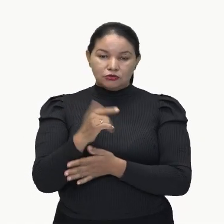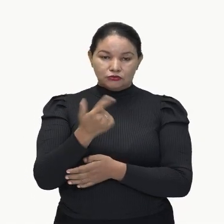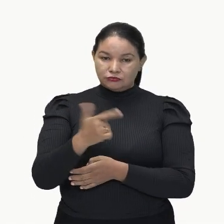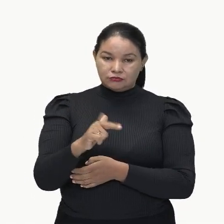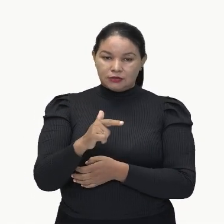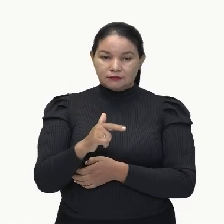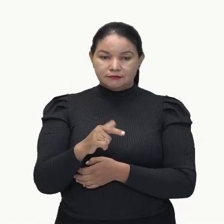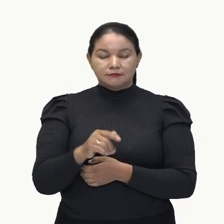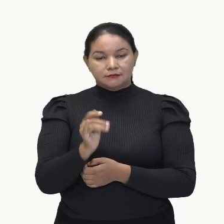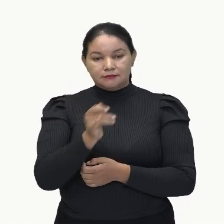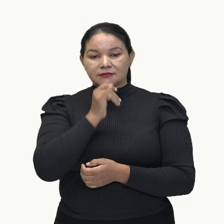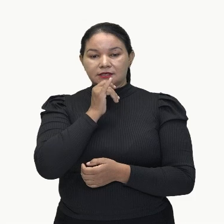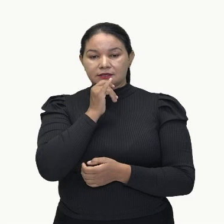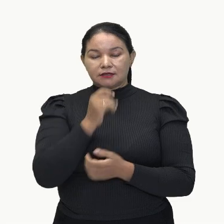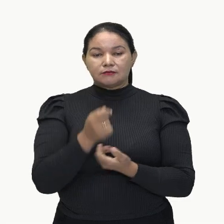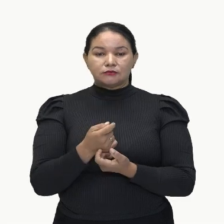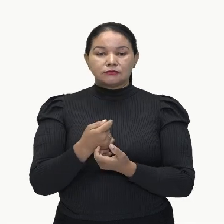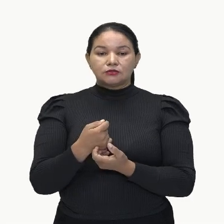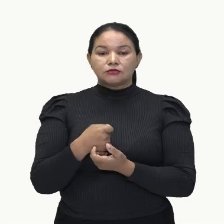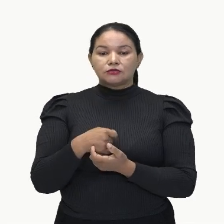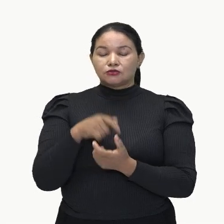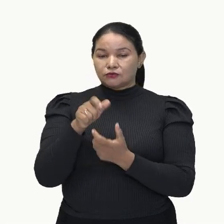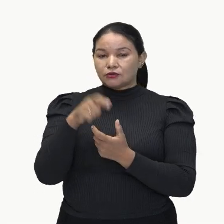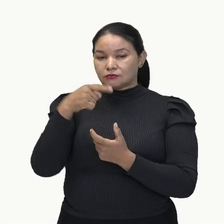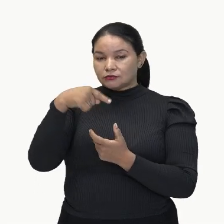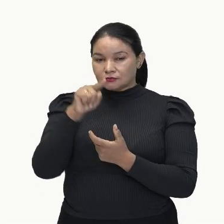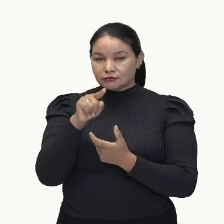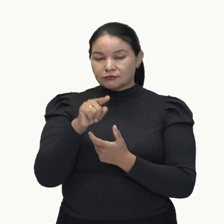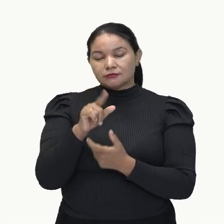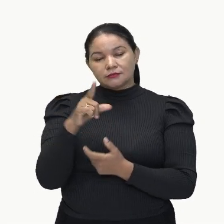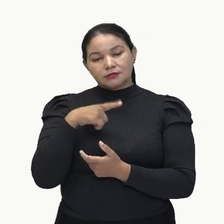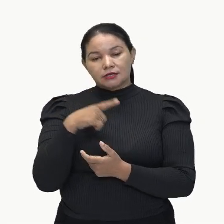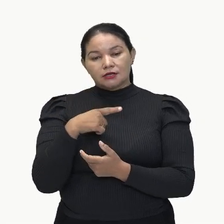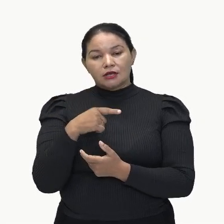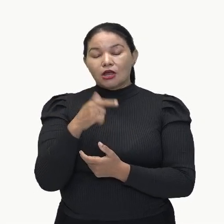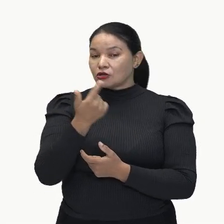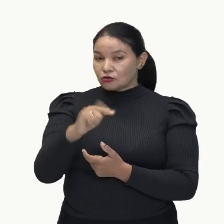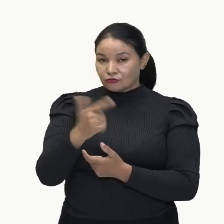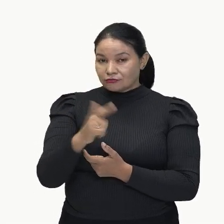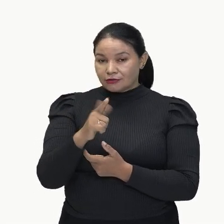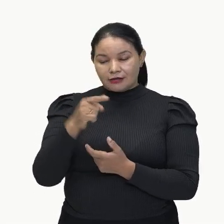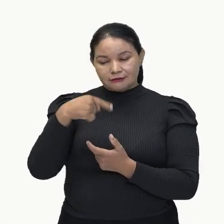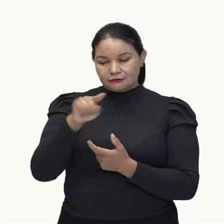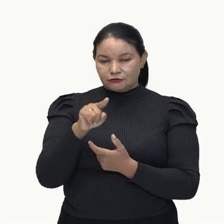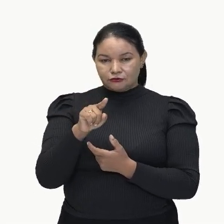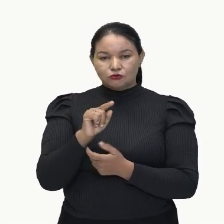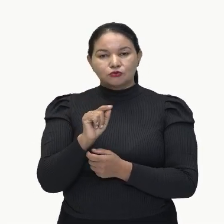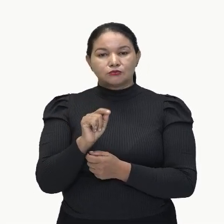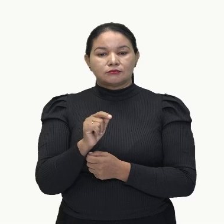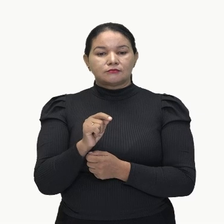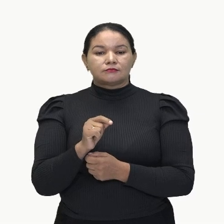ejemplos de agudas que que não são acentuadas